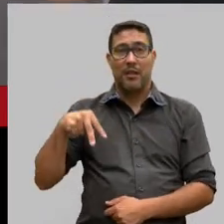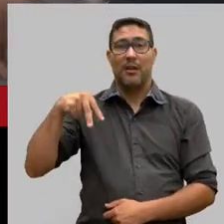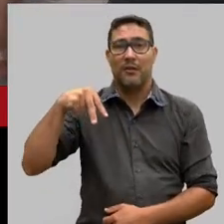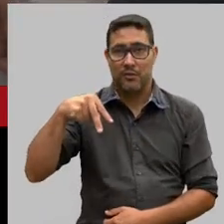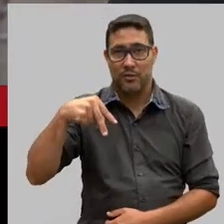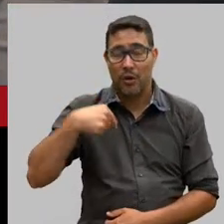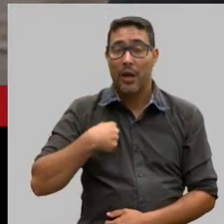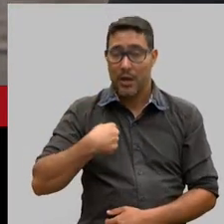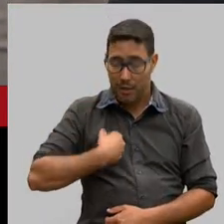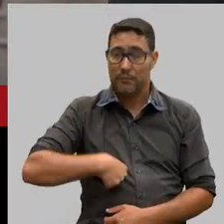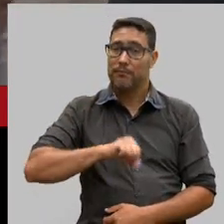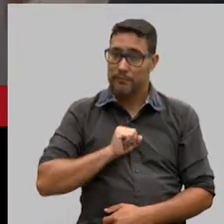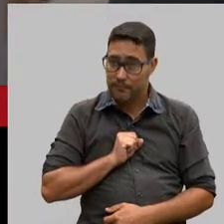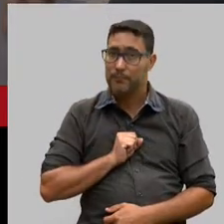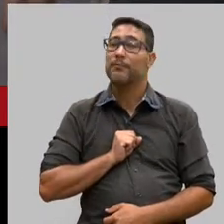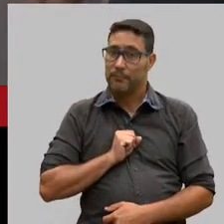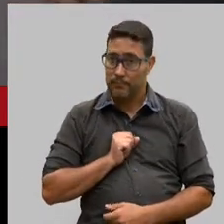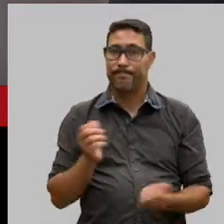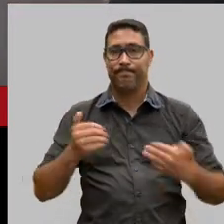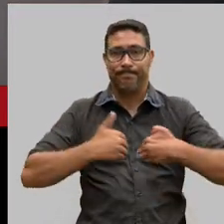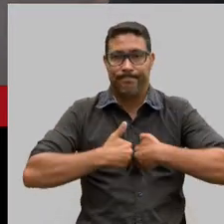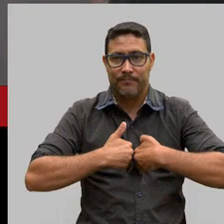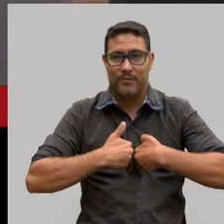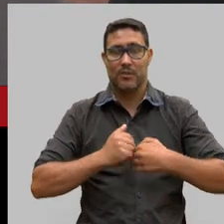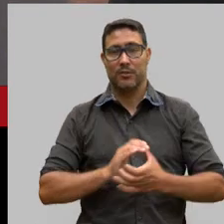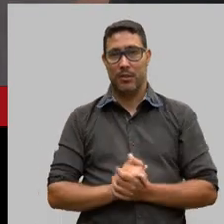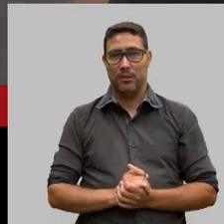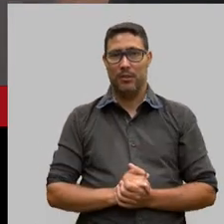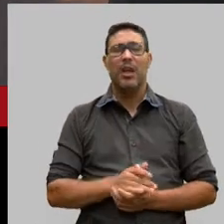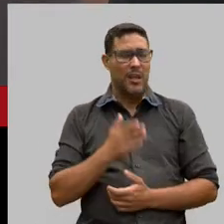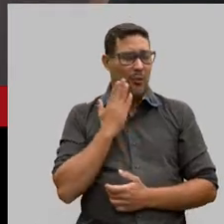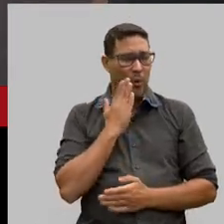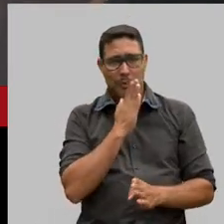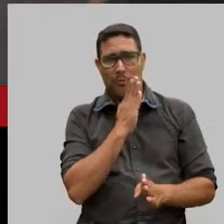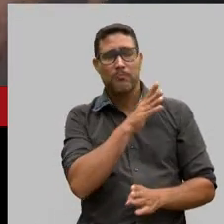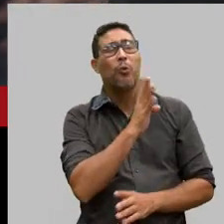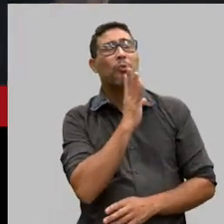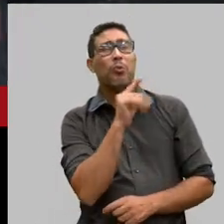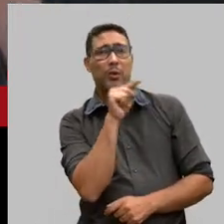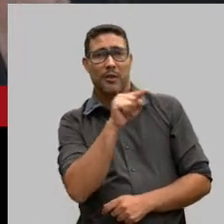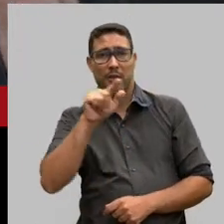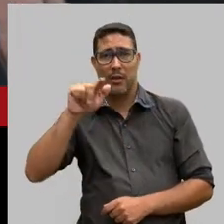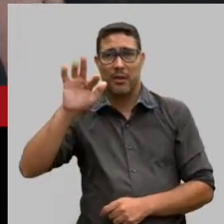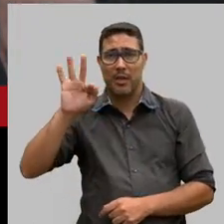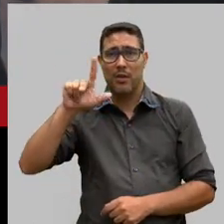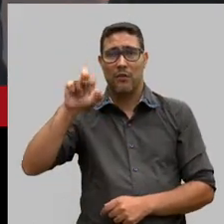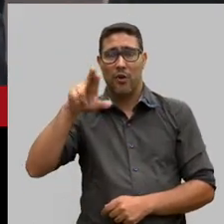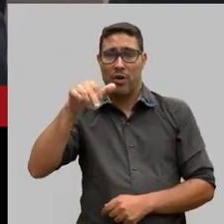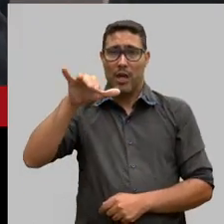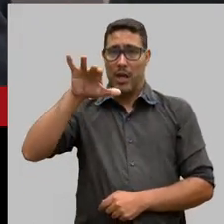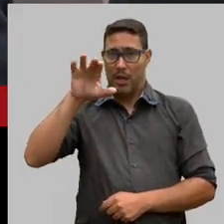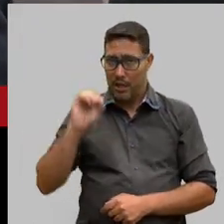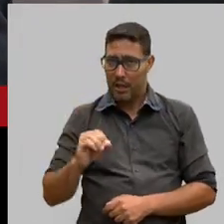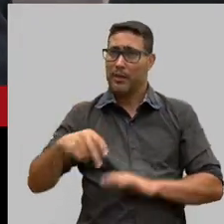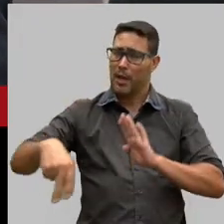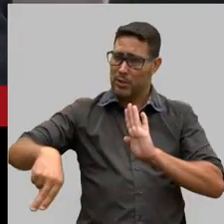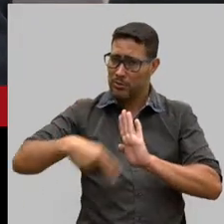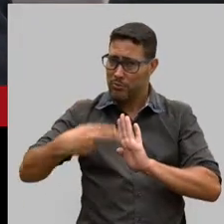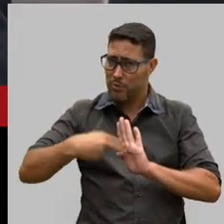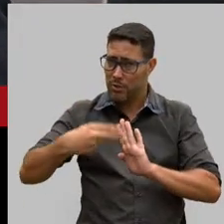sou autista vocês sabem onde eu conheci a d Florence colega médica cirurgiã